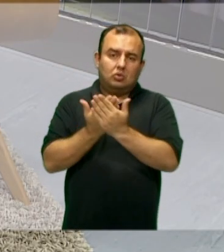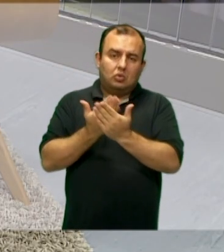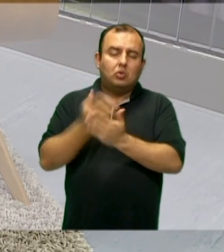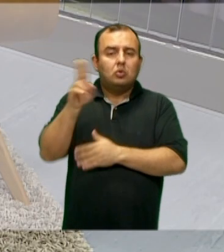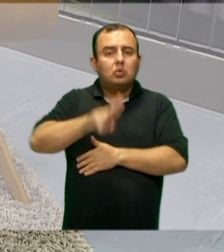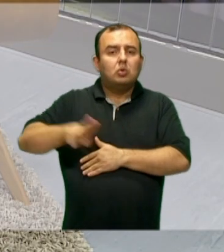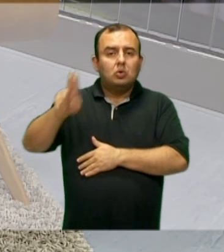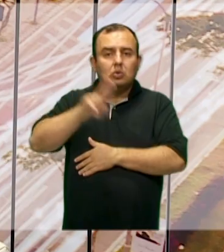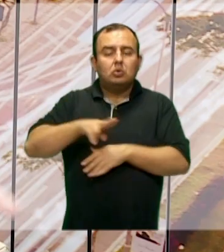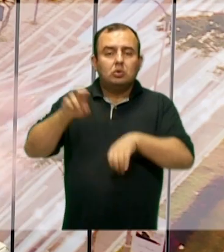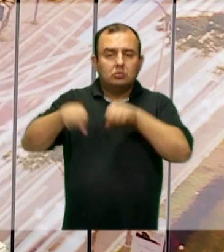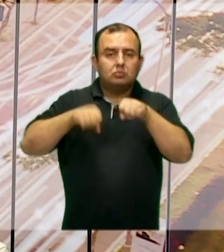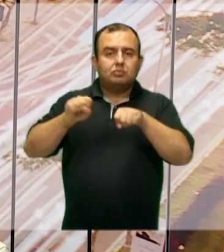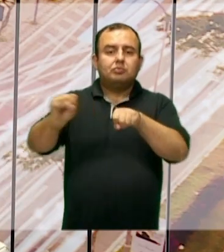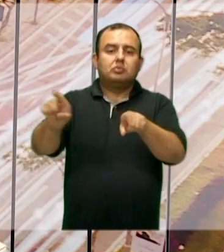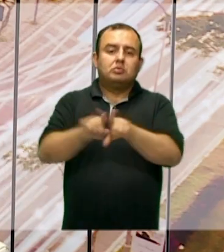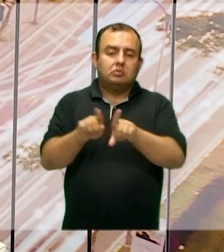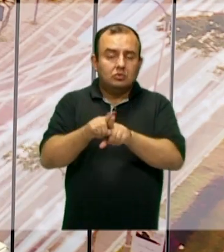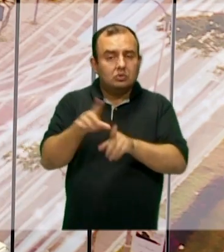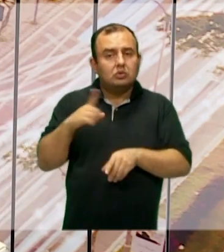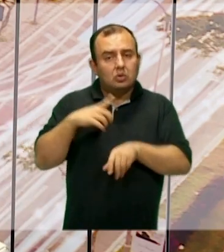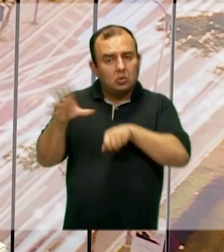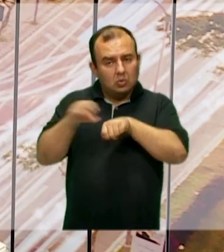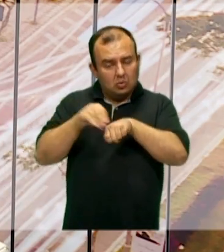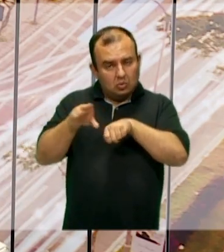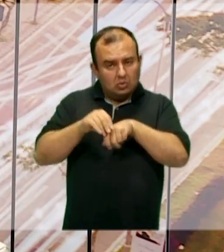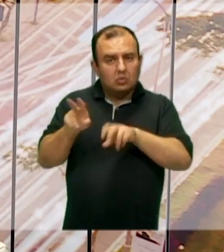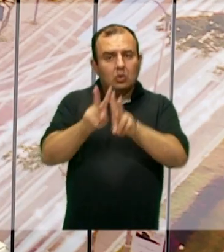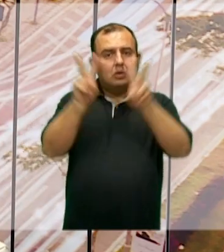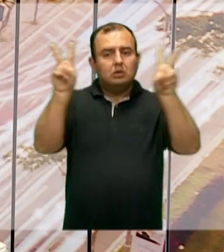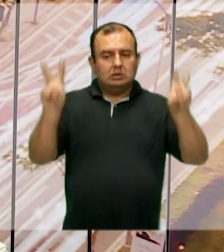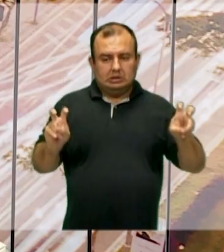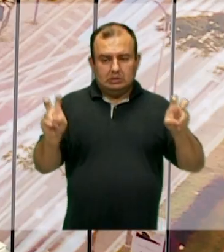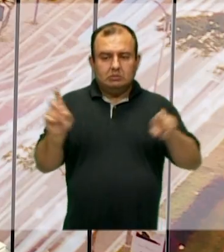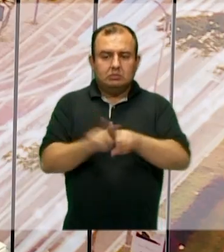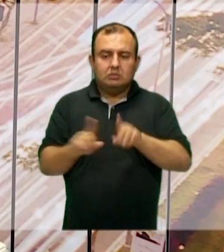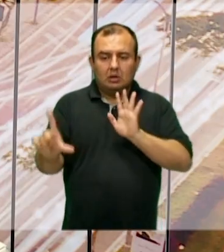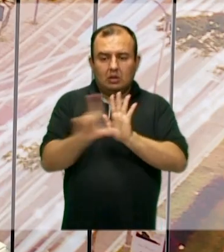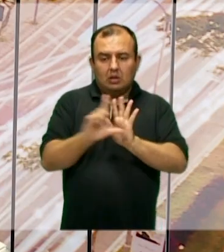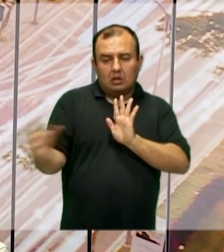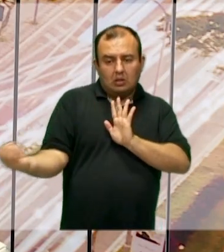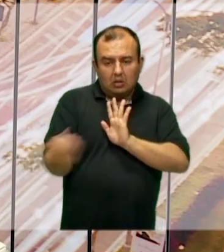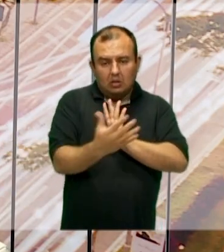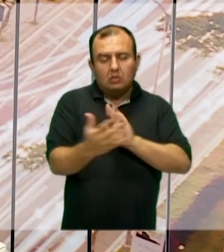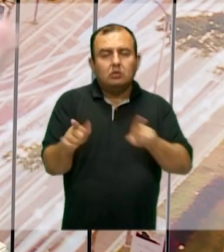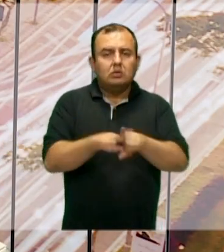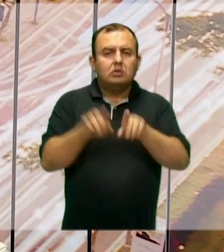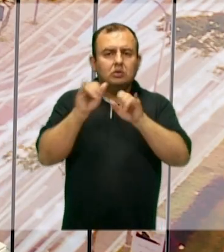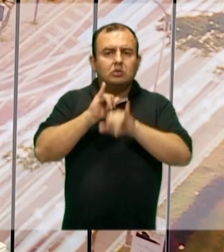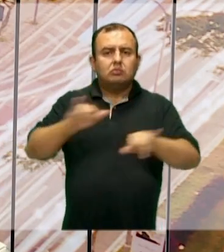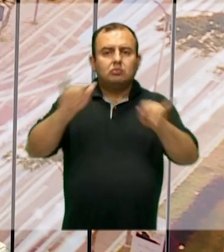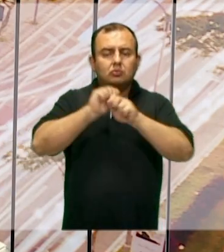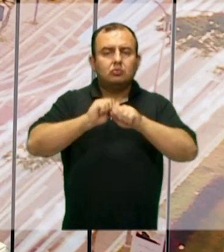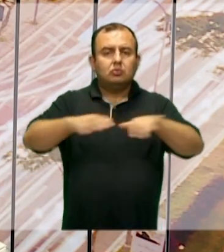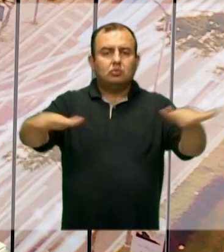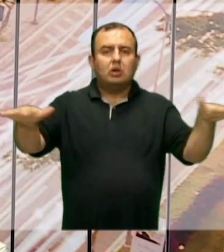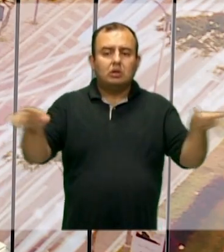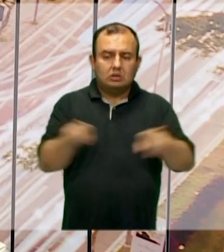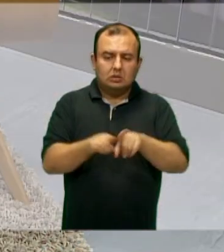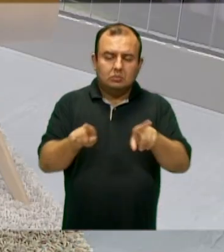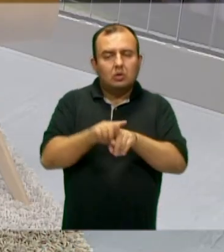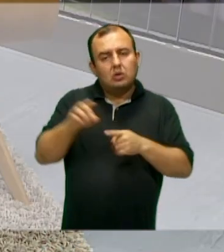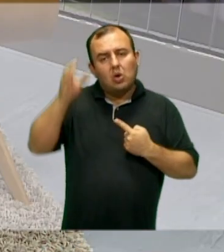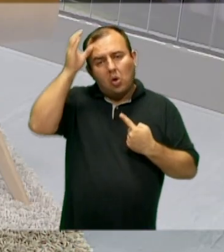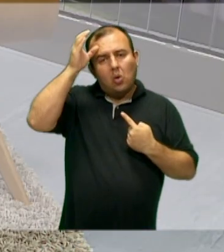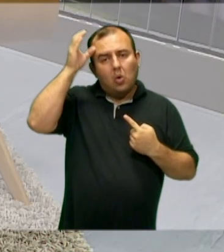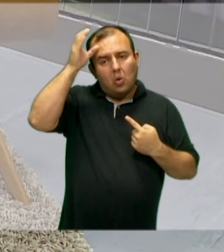utilizando esses veículos, vocês tendo conhecimento sobre esse tema, né, sobre a nova lei, vão conseguir divulgar isso na escola, de repente